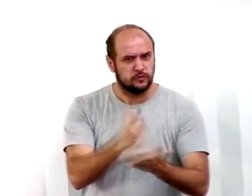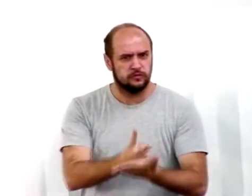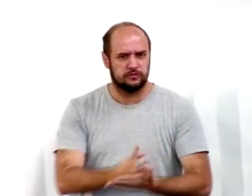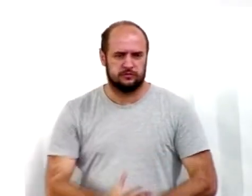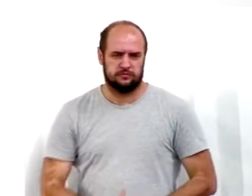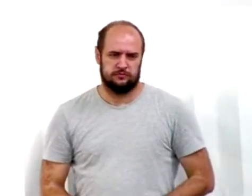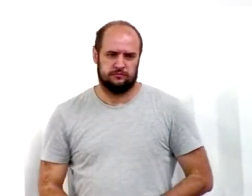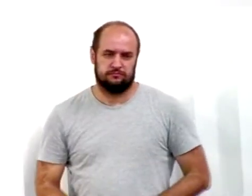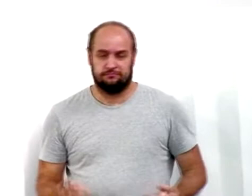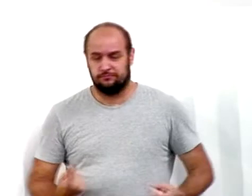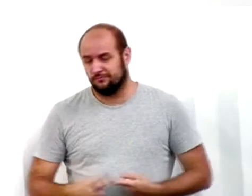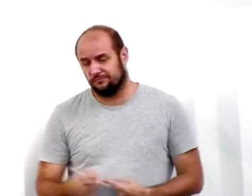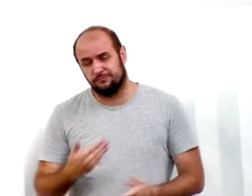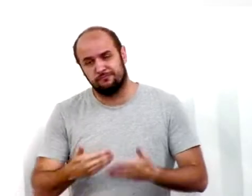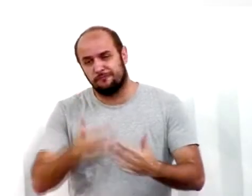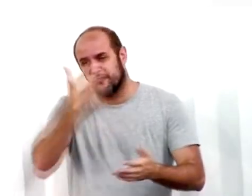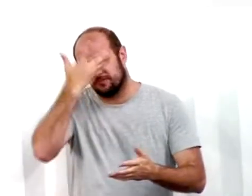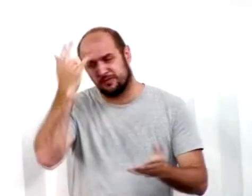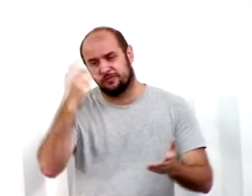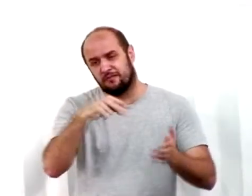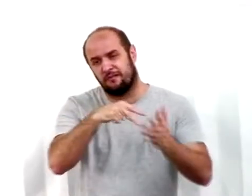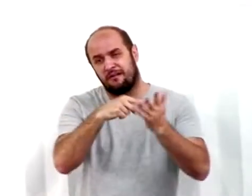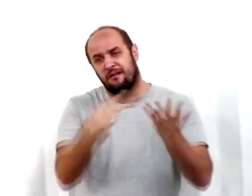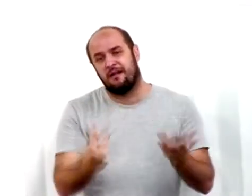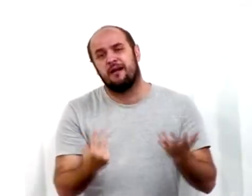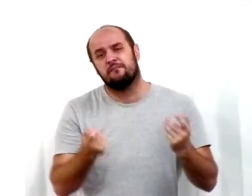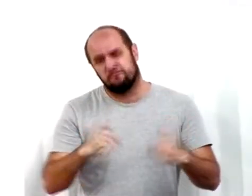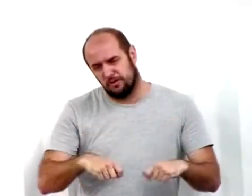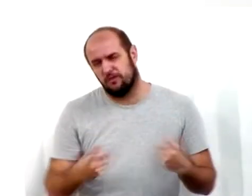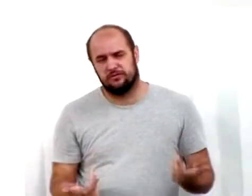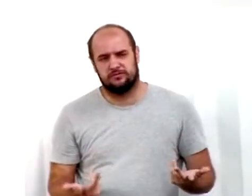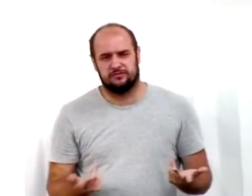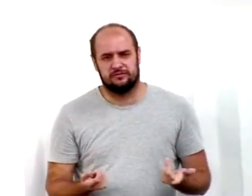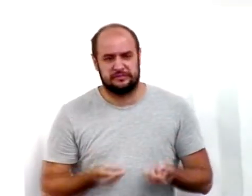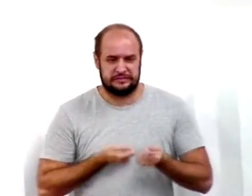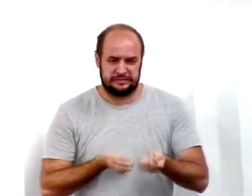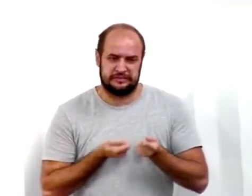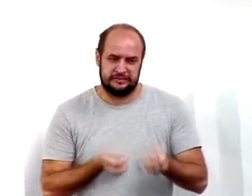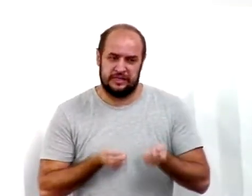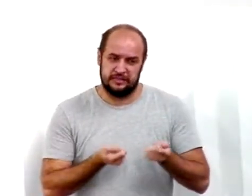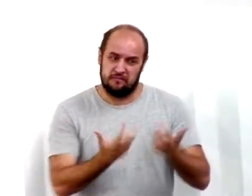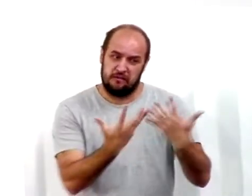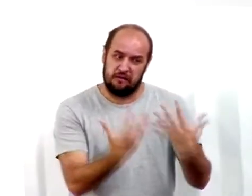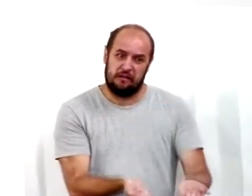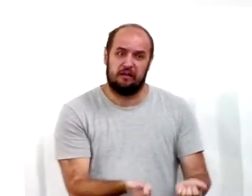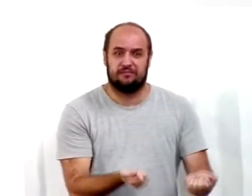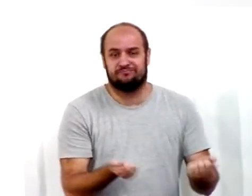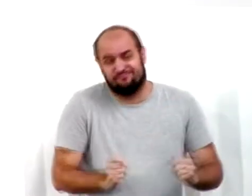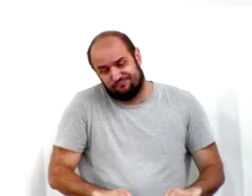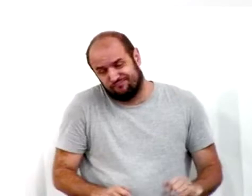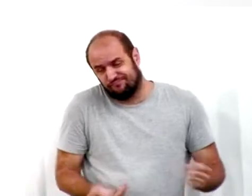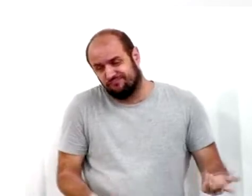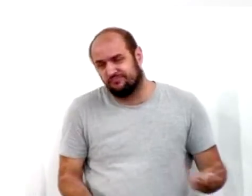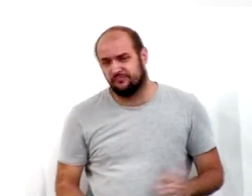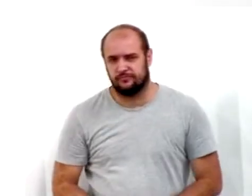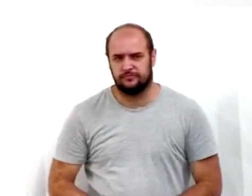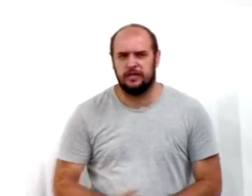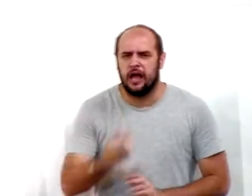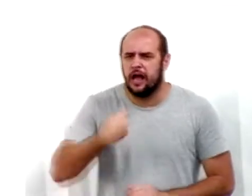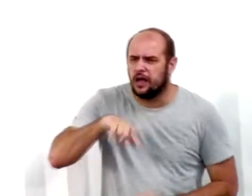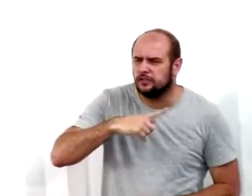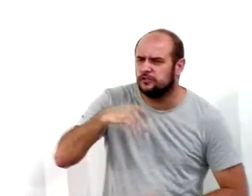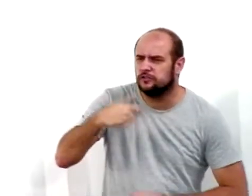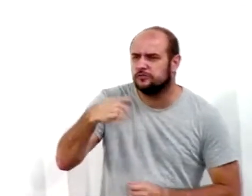podemos cair em desgraça. A realidade do autoengano e a necessidade que temos da graça de Deus e um